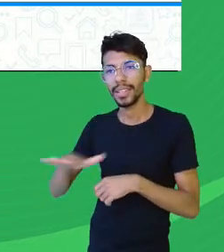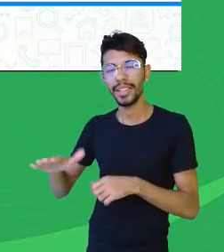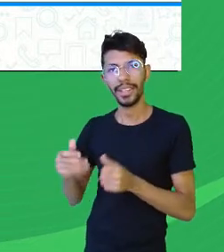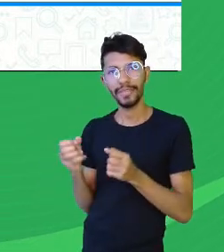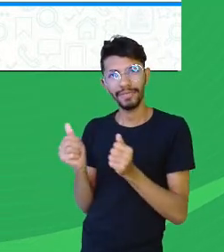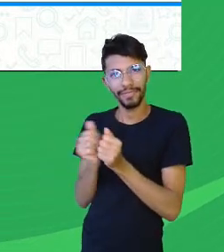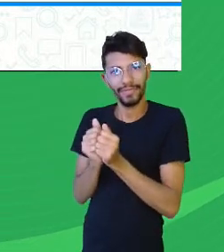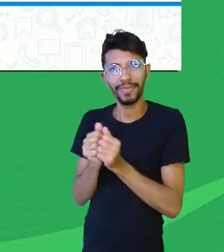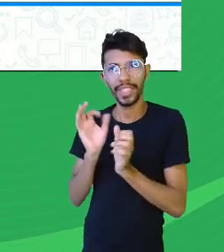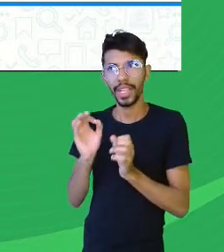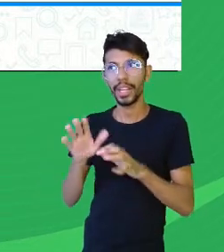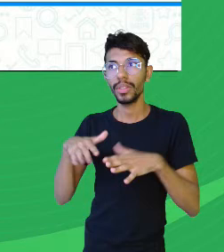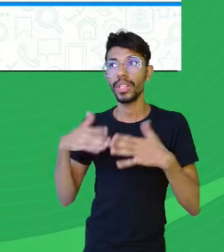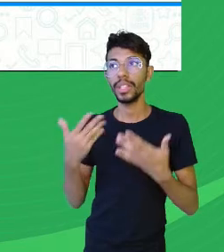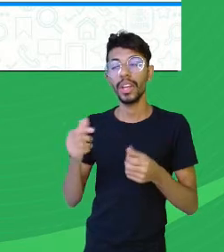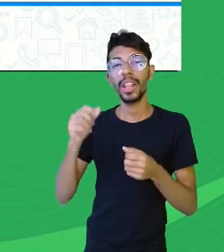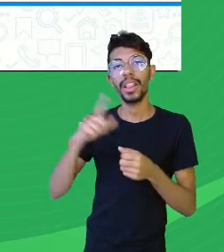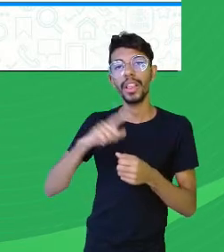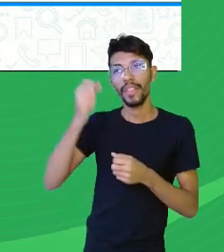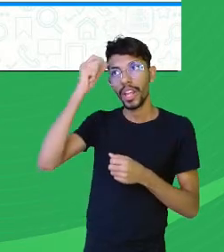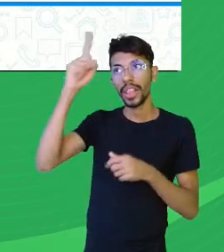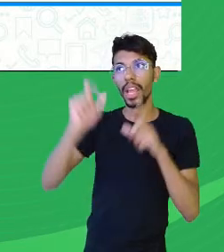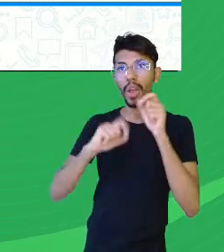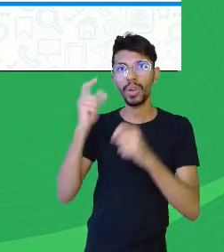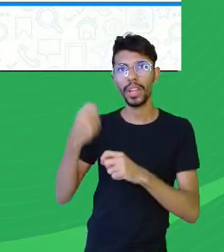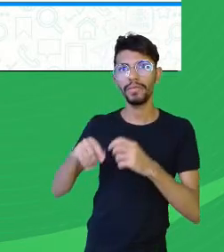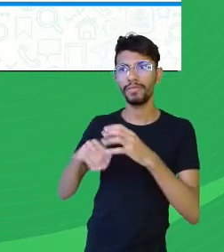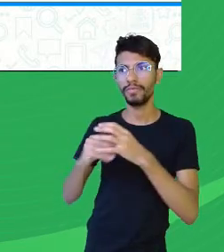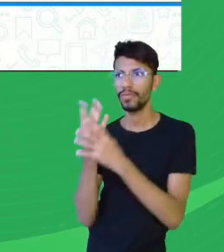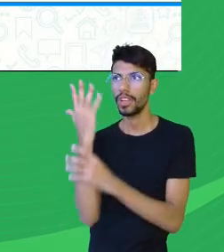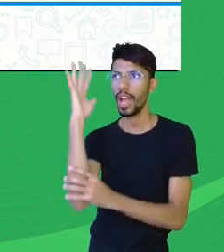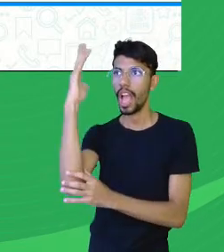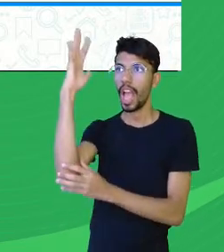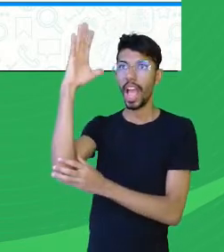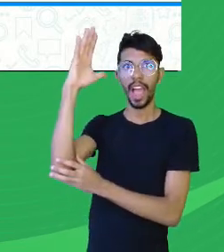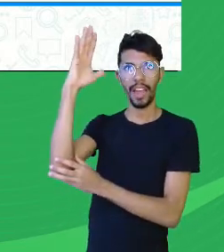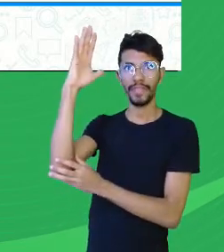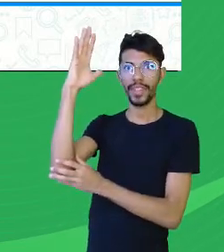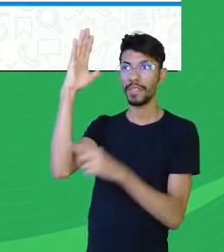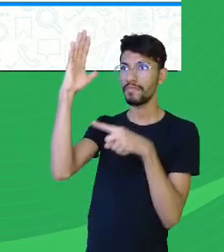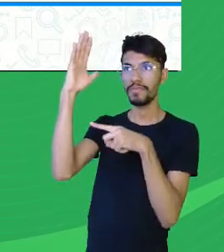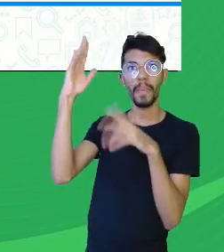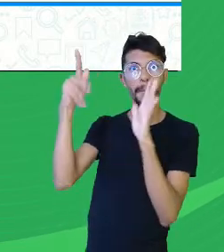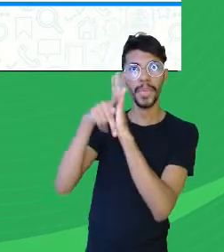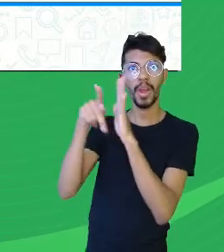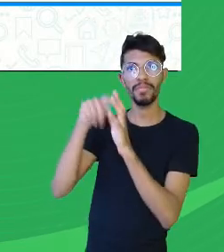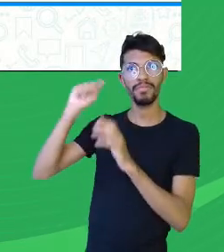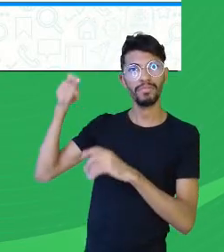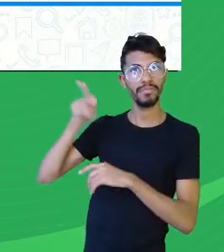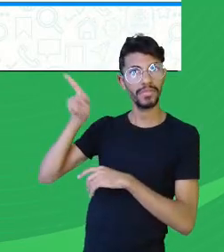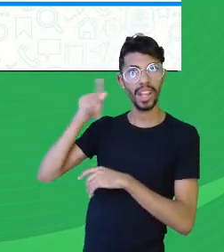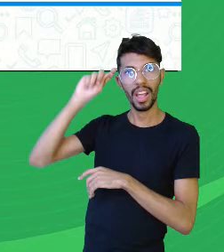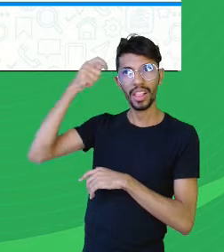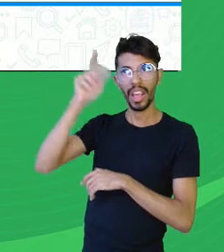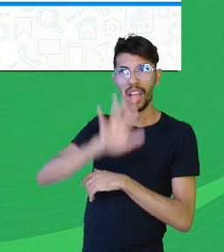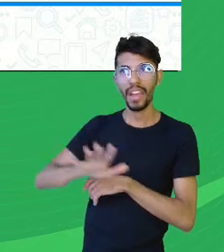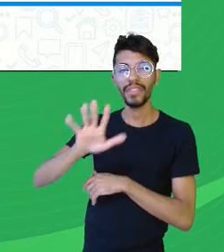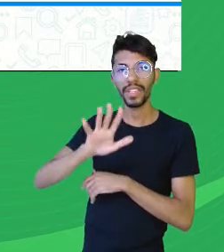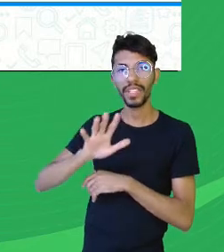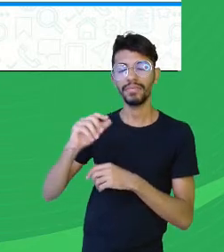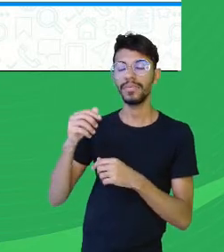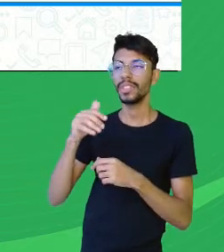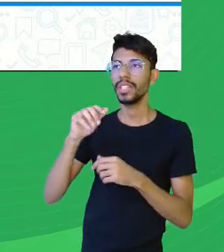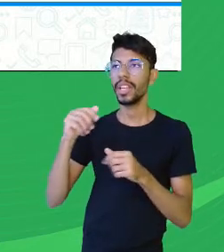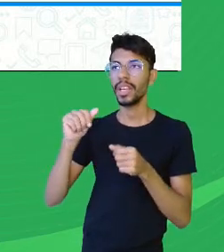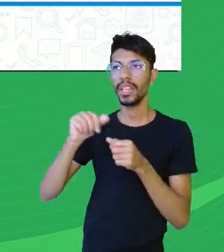embaixo de uma árvore chamada aloé, que é uma árvore muito grande lá da África. E ele chamou as crianças e ele